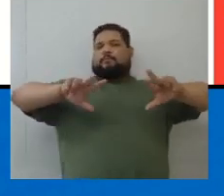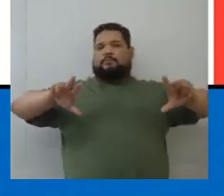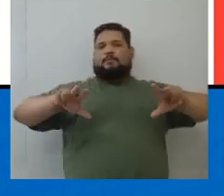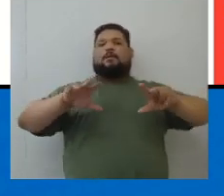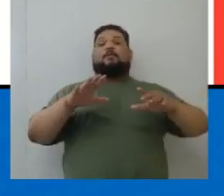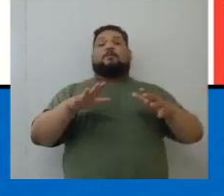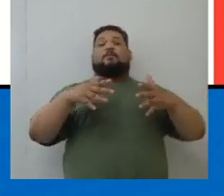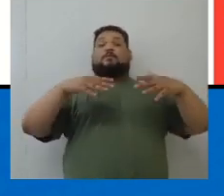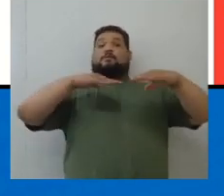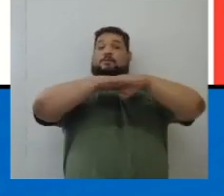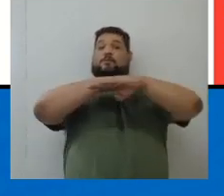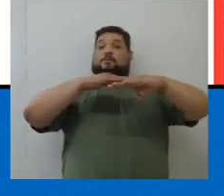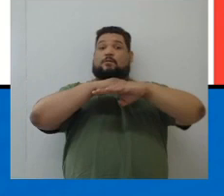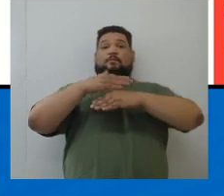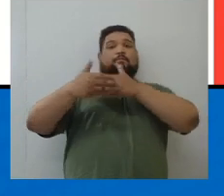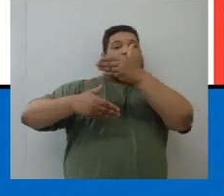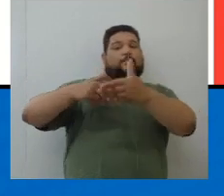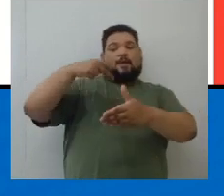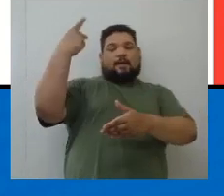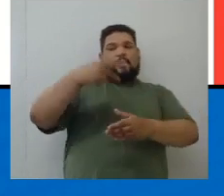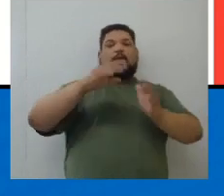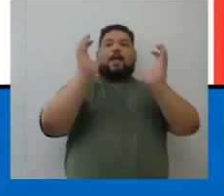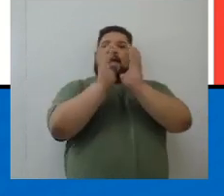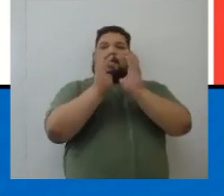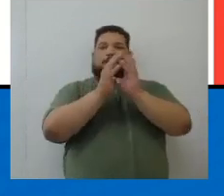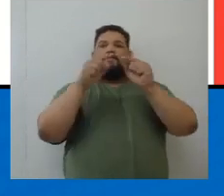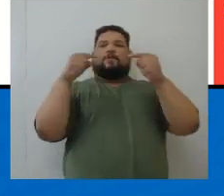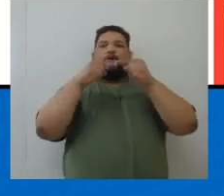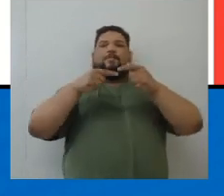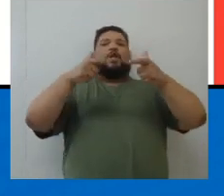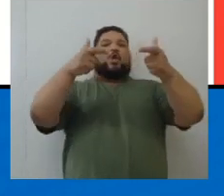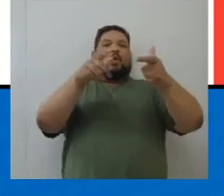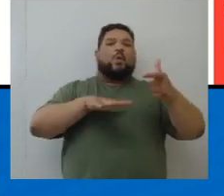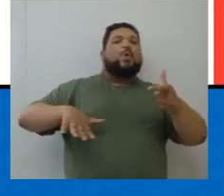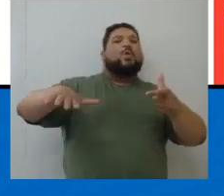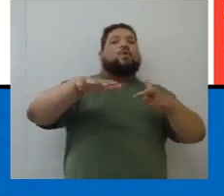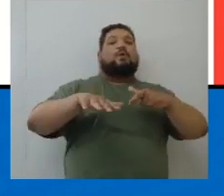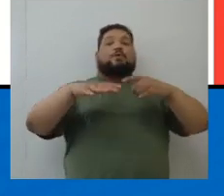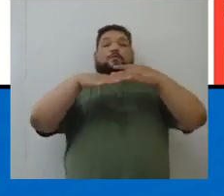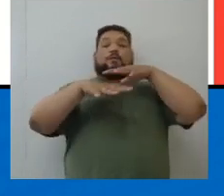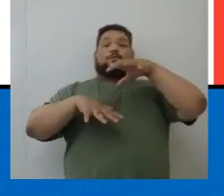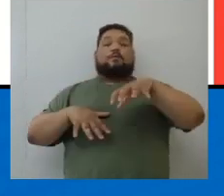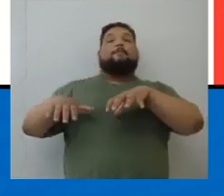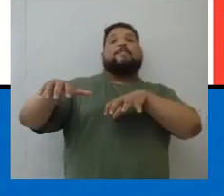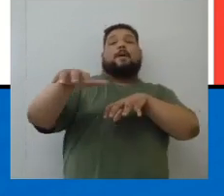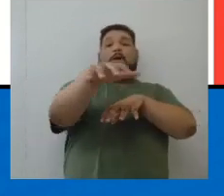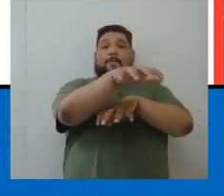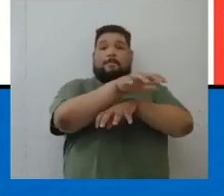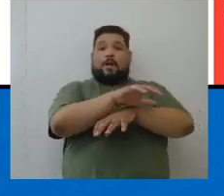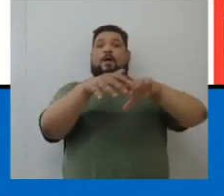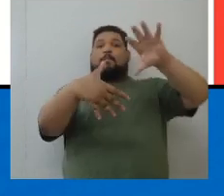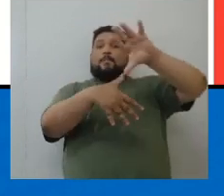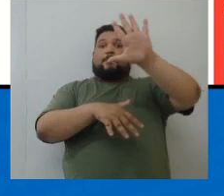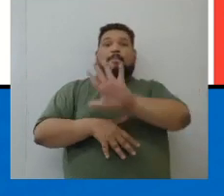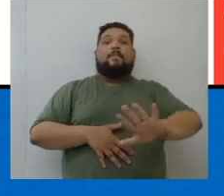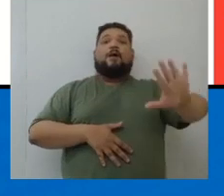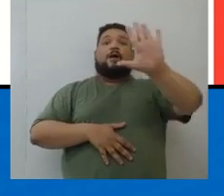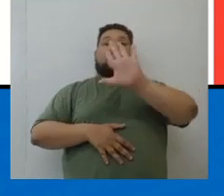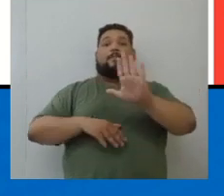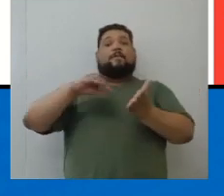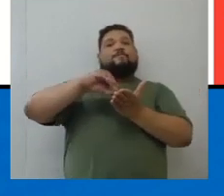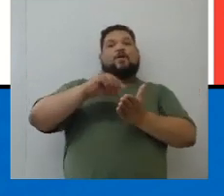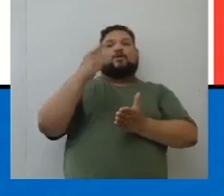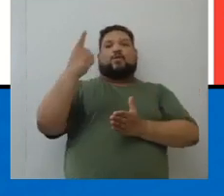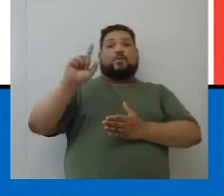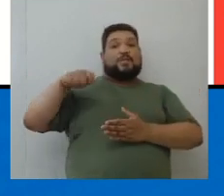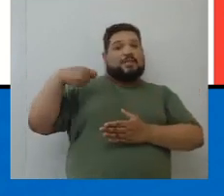transporte do Recife caracteriza a formação dessa região metropolitana. E aí, no nosso mapa, tinha ficado faltando a cidade